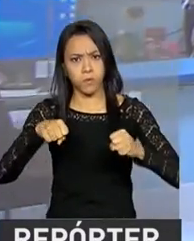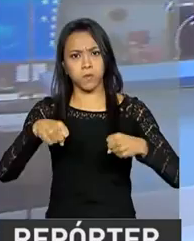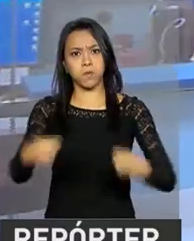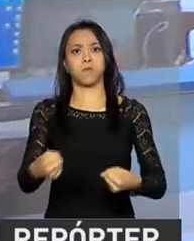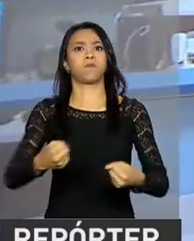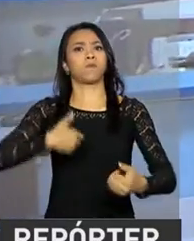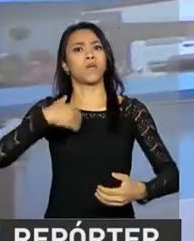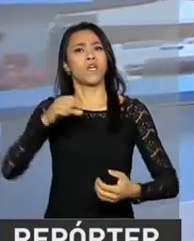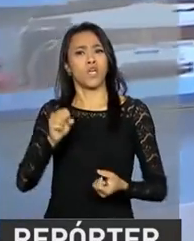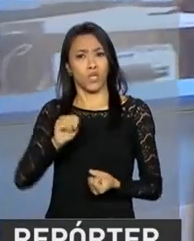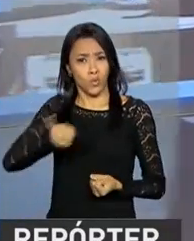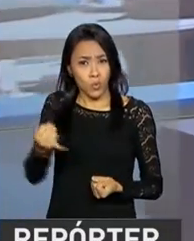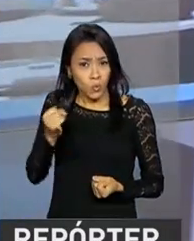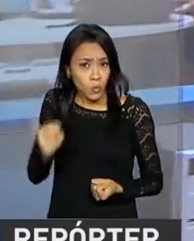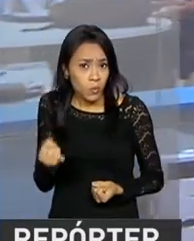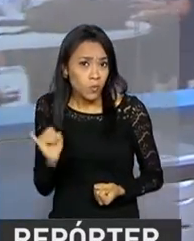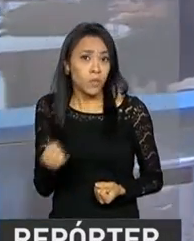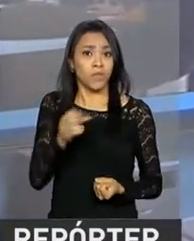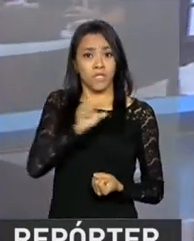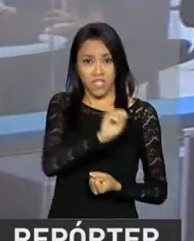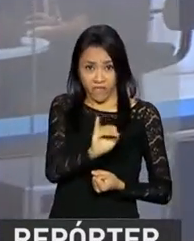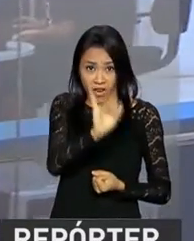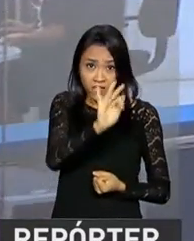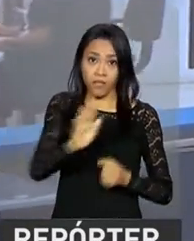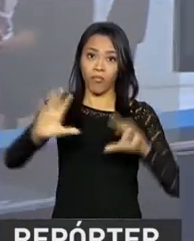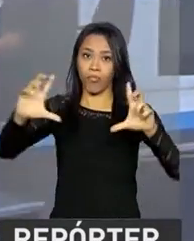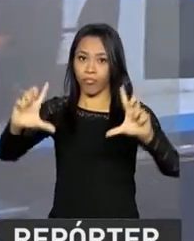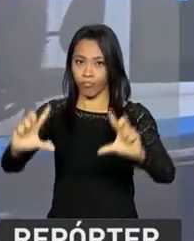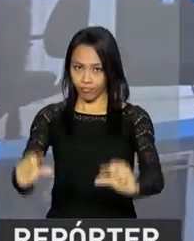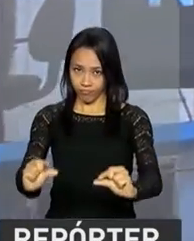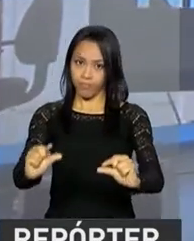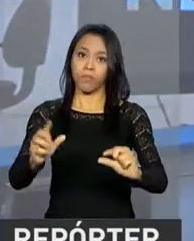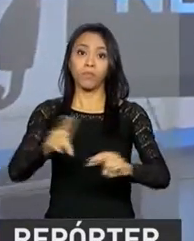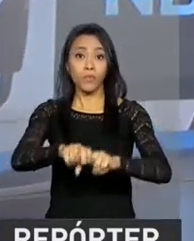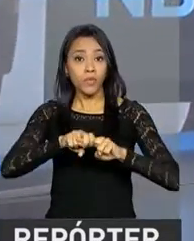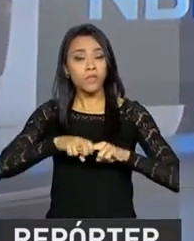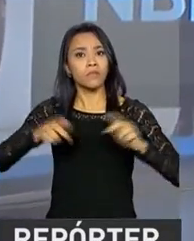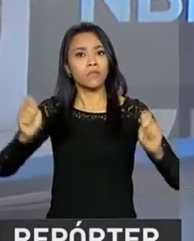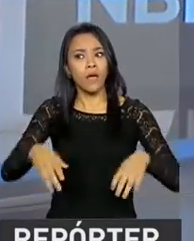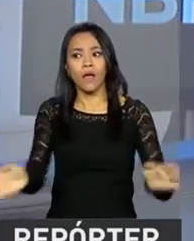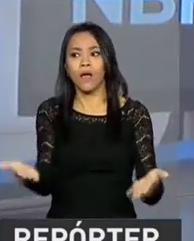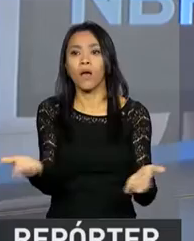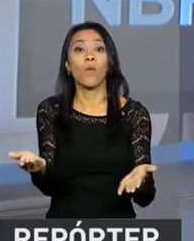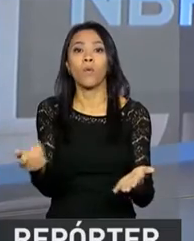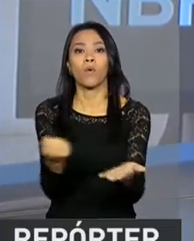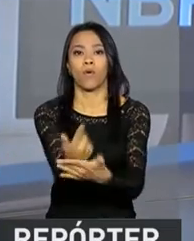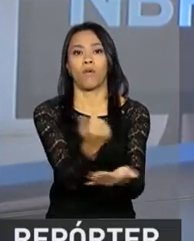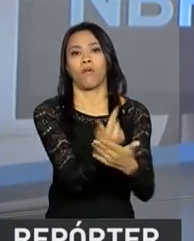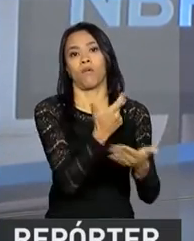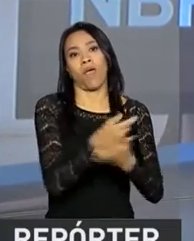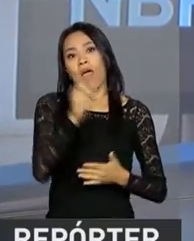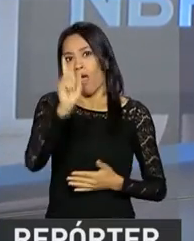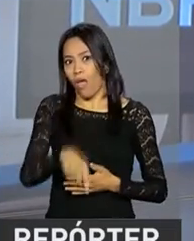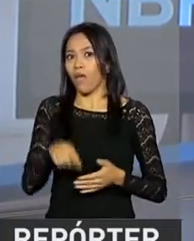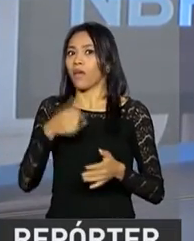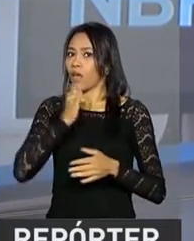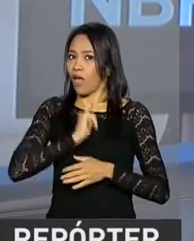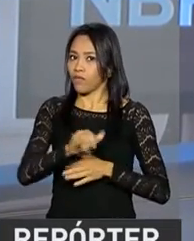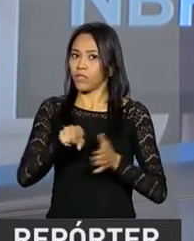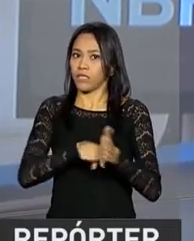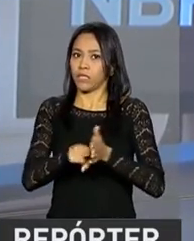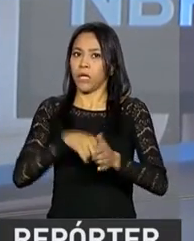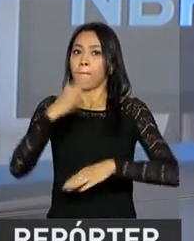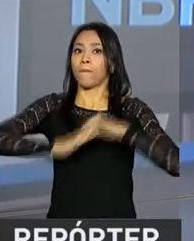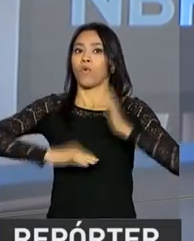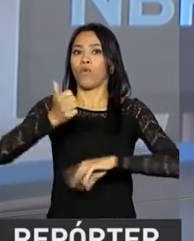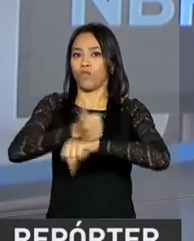juros e inflação estão em queda com isso o consumo pode ser incentivado é o que apontam os especialistas ouvidos